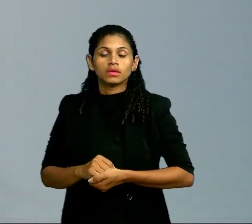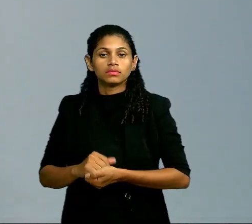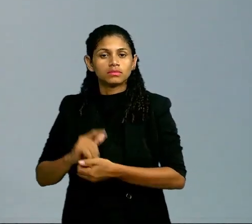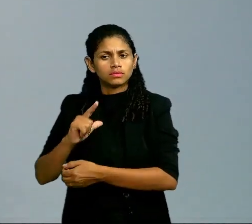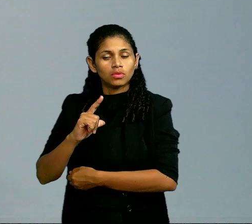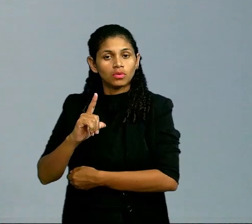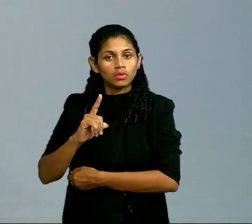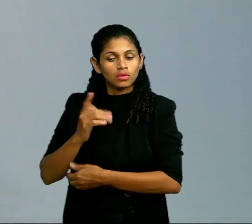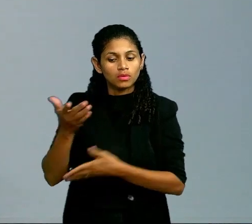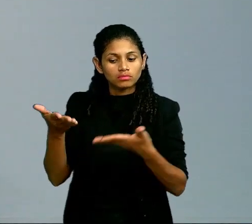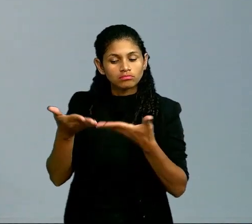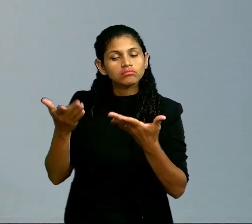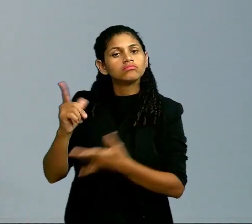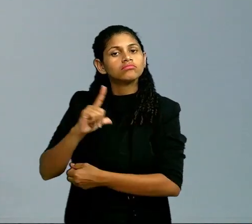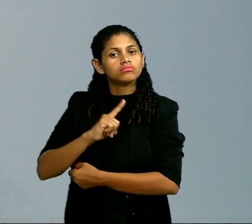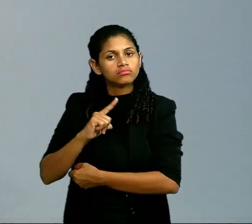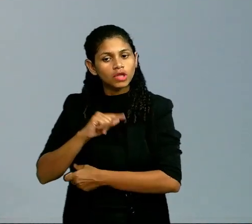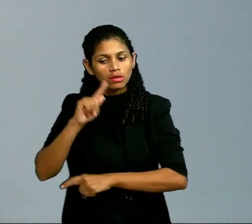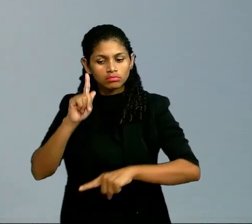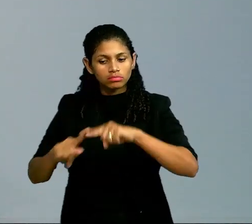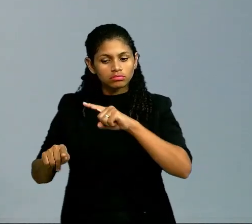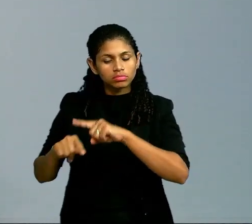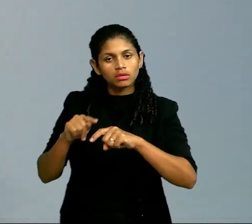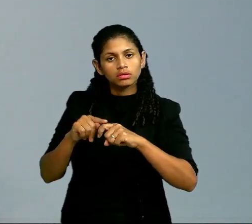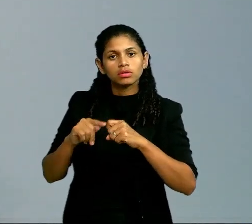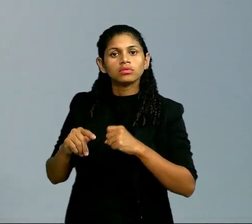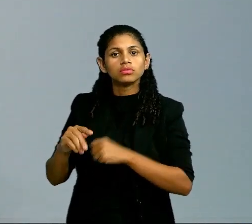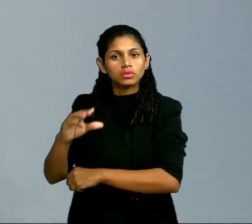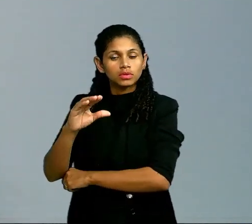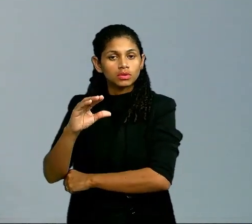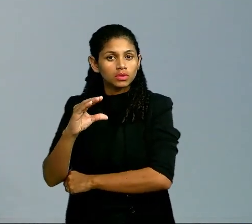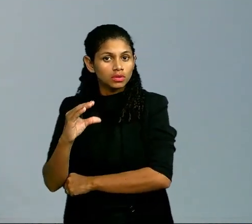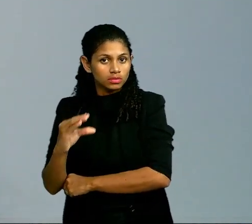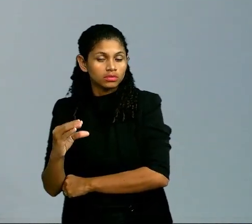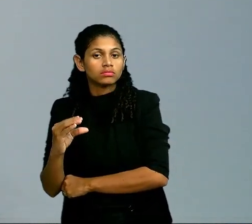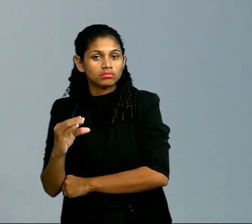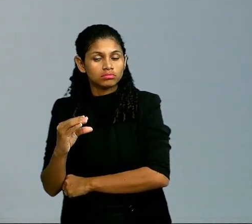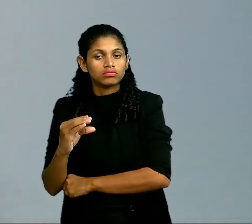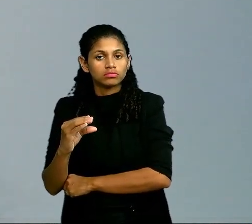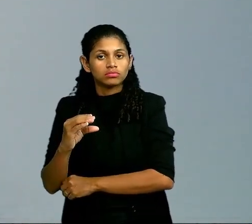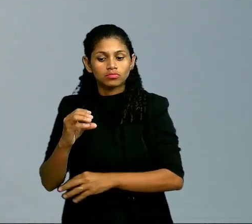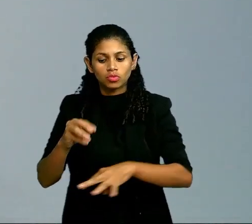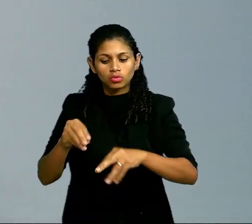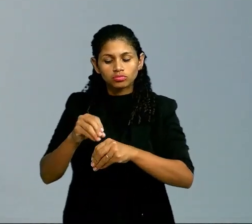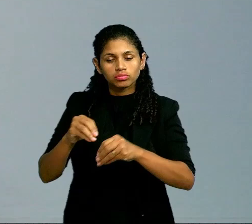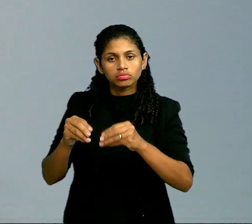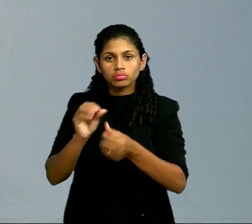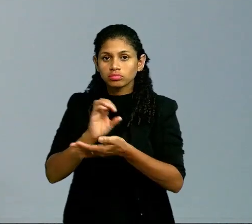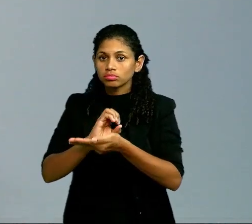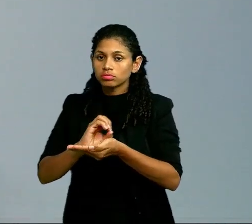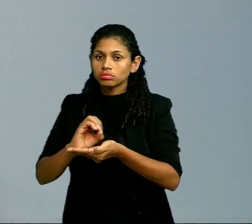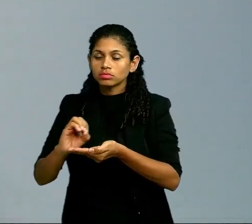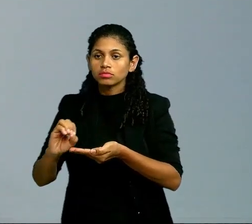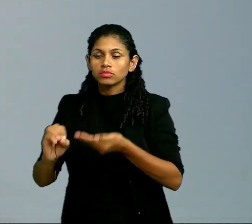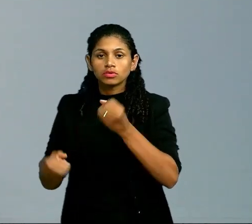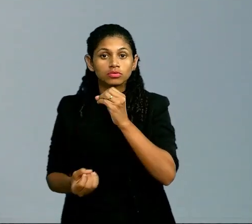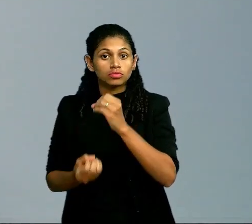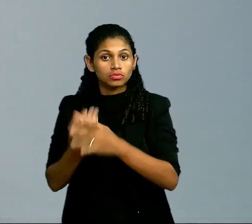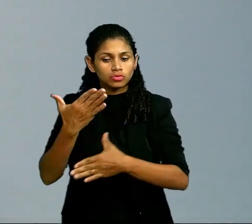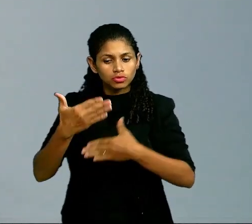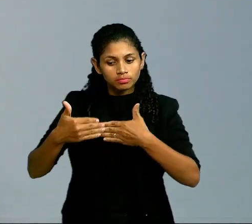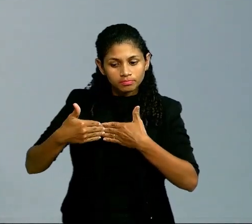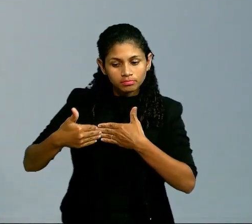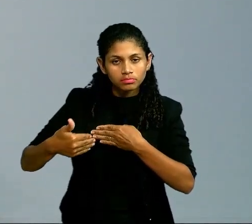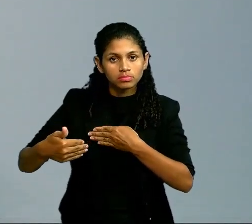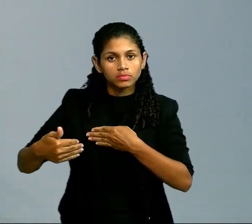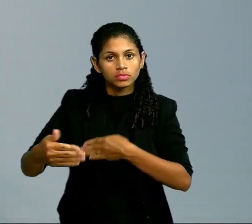a partir de produtos inorgânicos. Então nós temos vários exemplos de compostos orgânicos que foram obtidos a partir